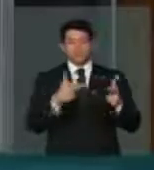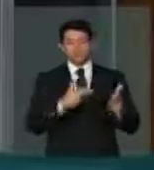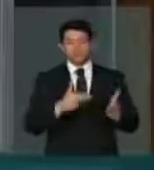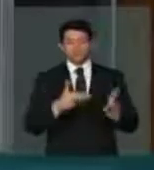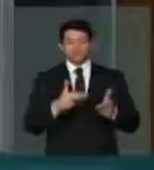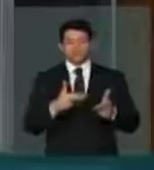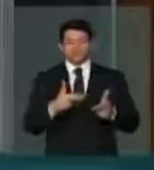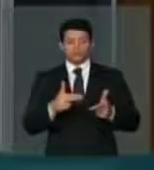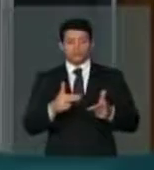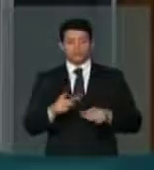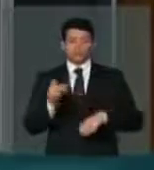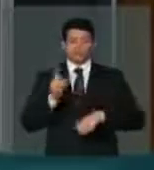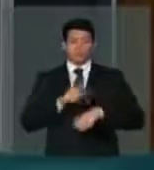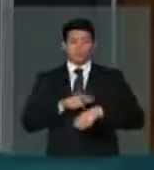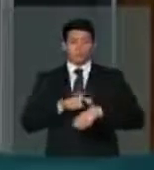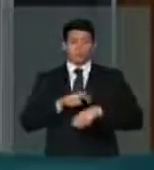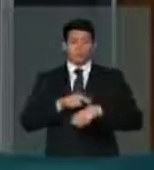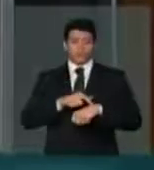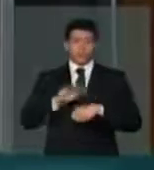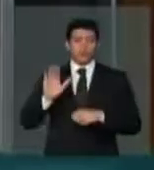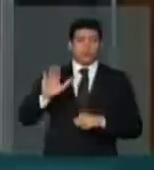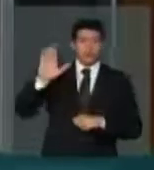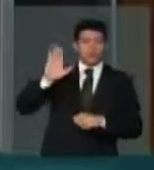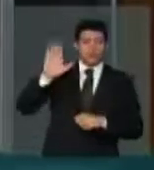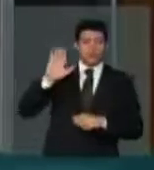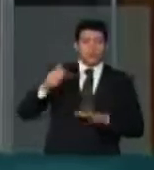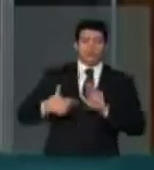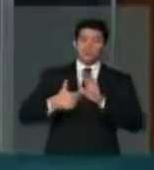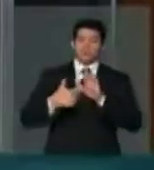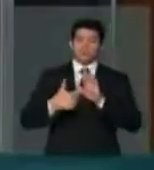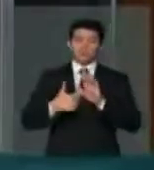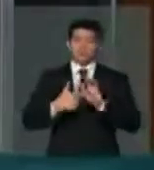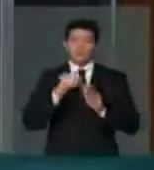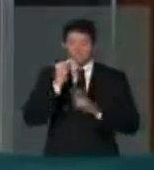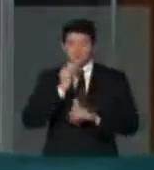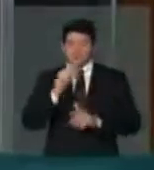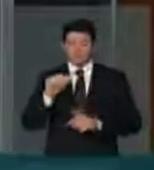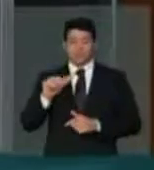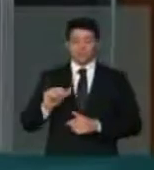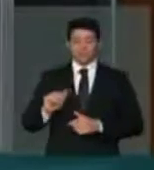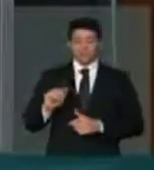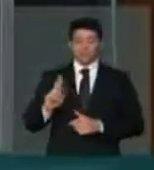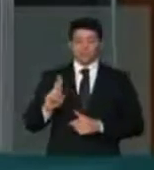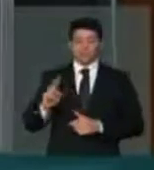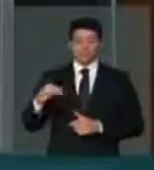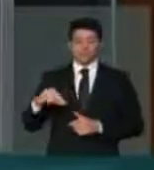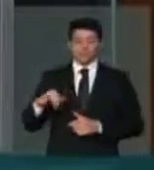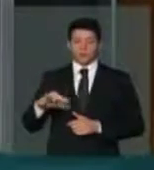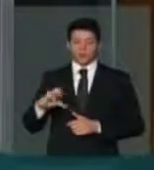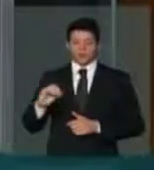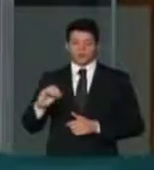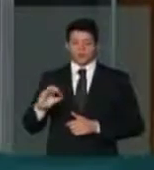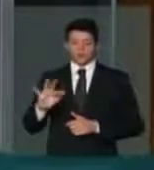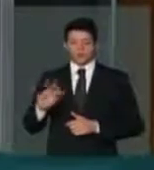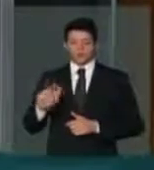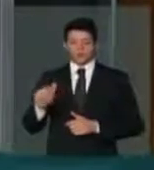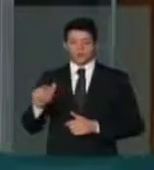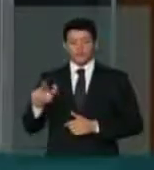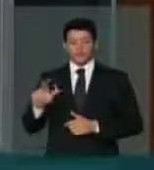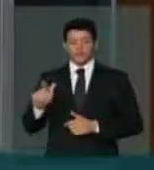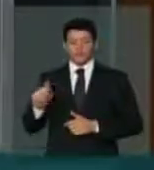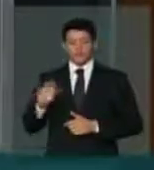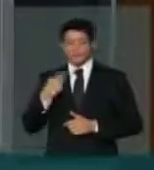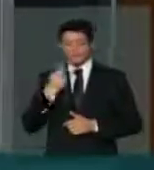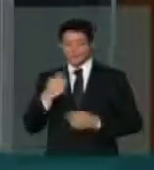Na campanha eleitoral, Armínio Fraga fez a defesa da diminuição do papel dos